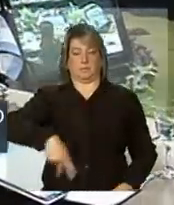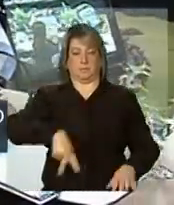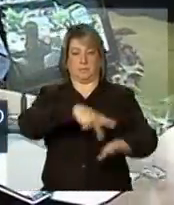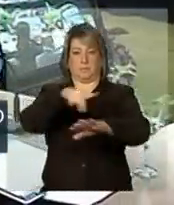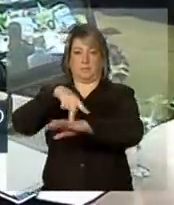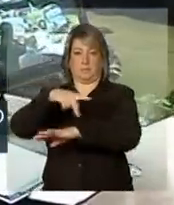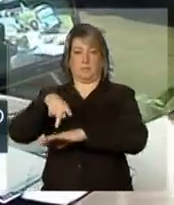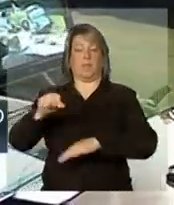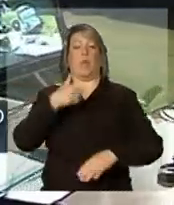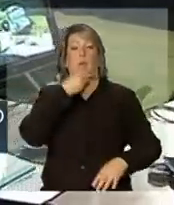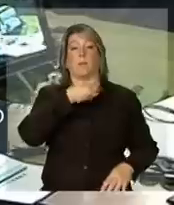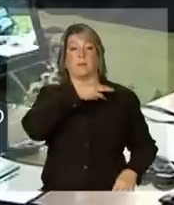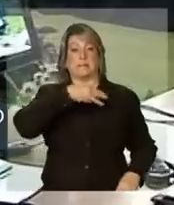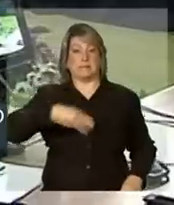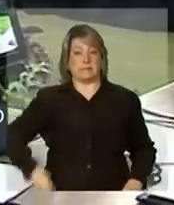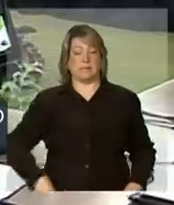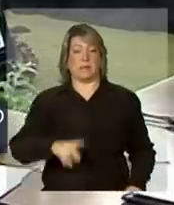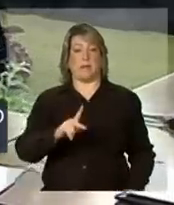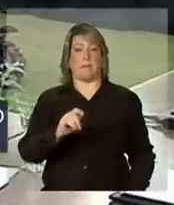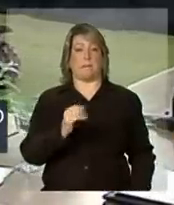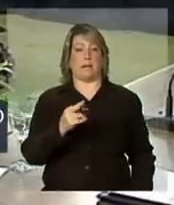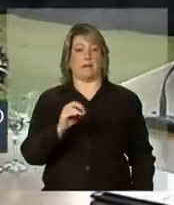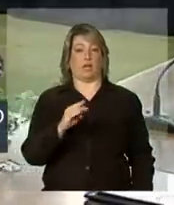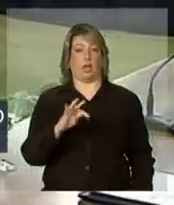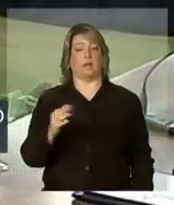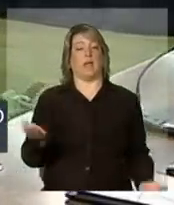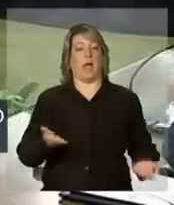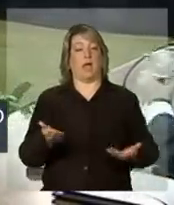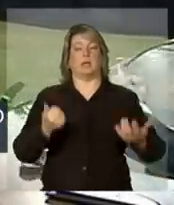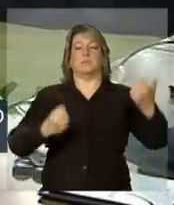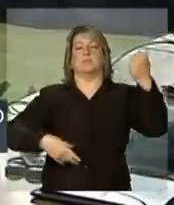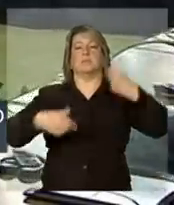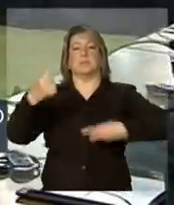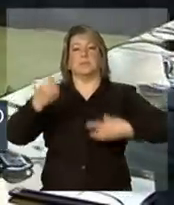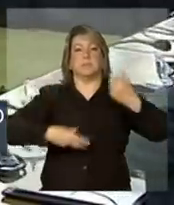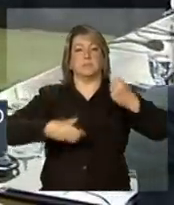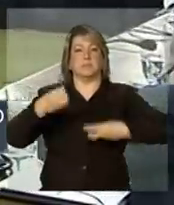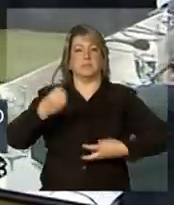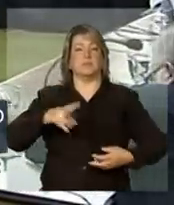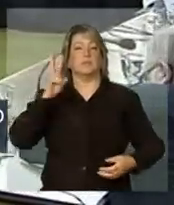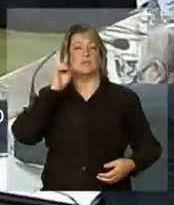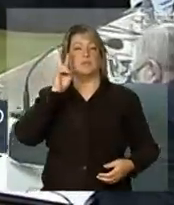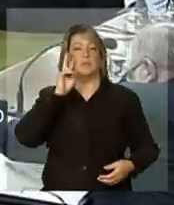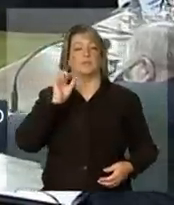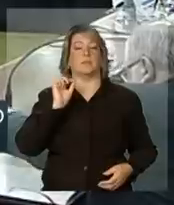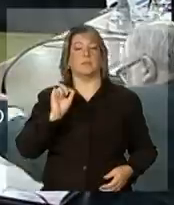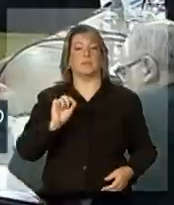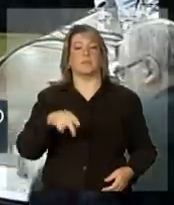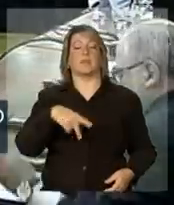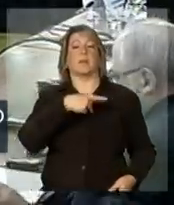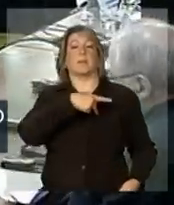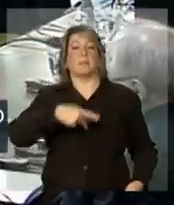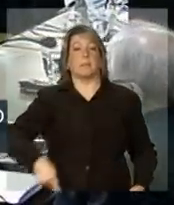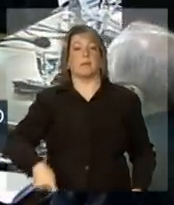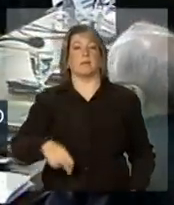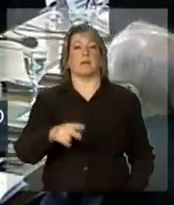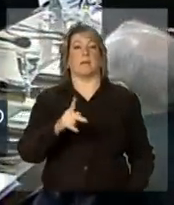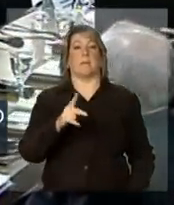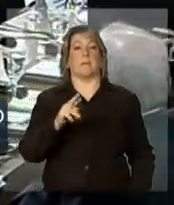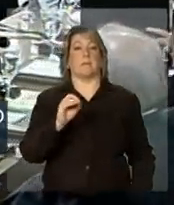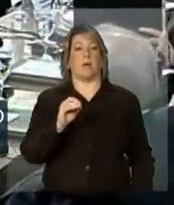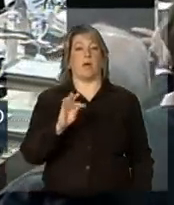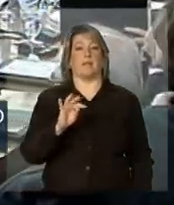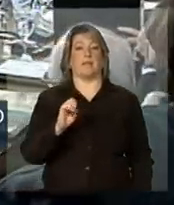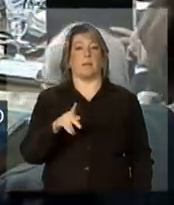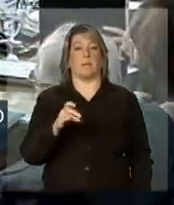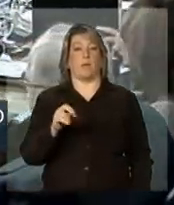Antônio Patriota, faz nesse balanço, neste momento, um balanço da presidência temporária do Mercosul,